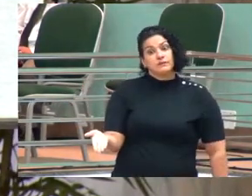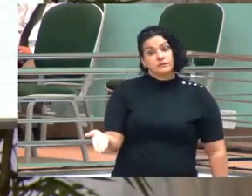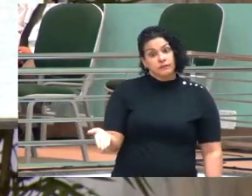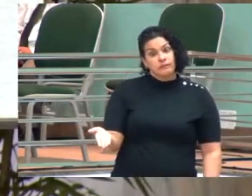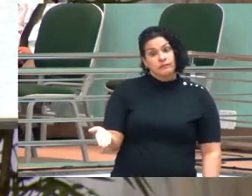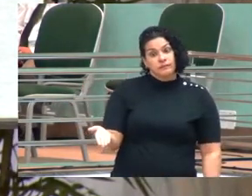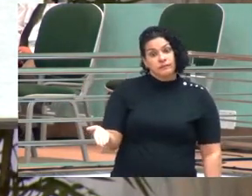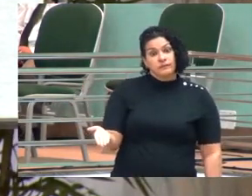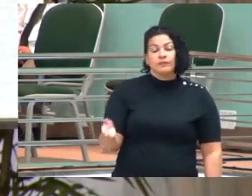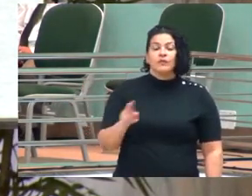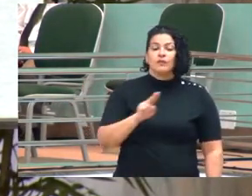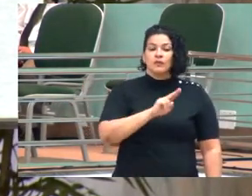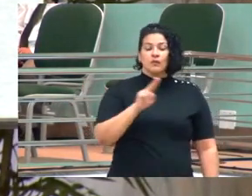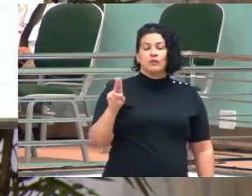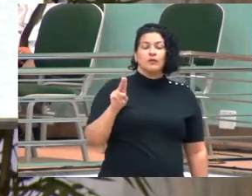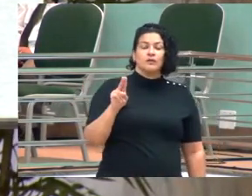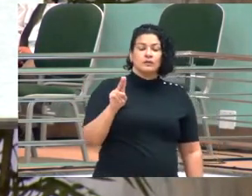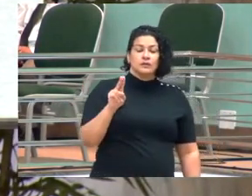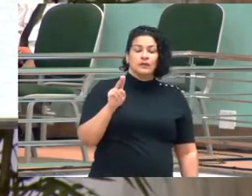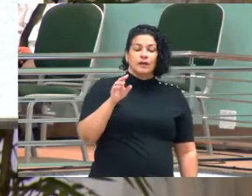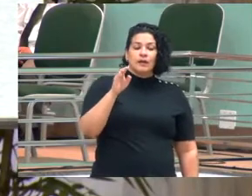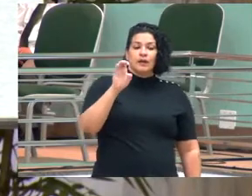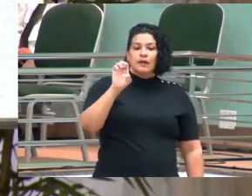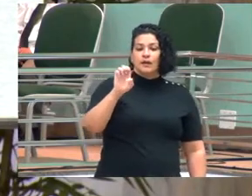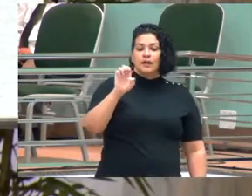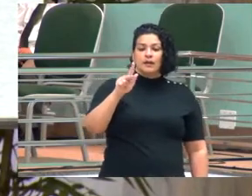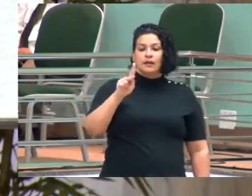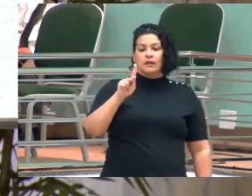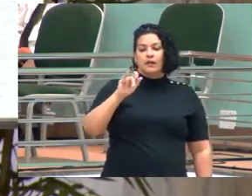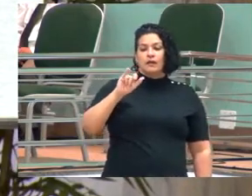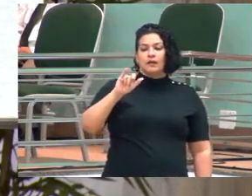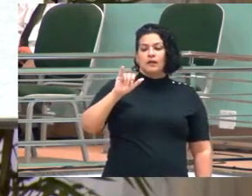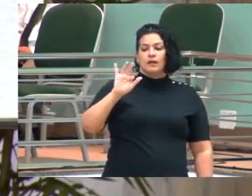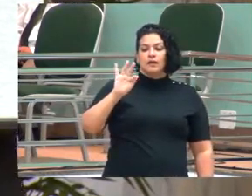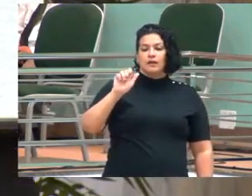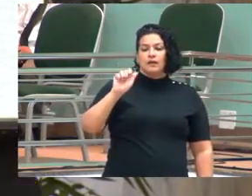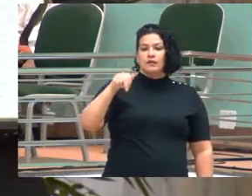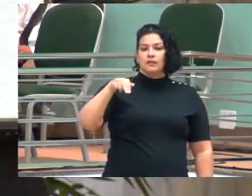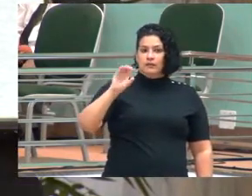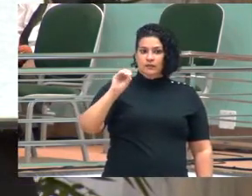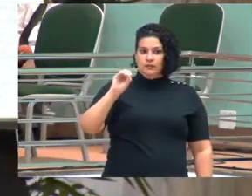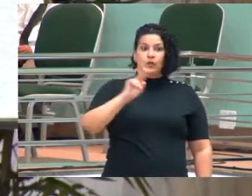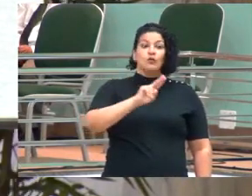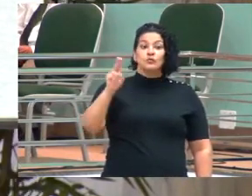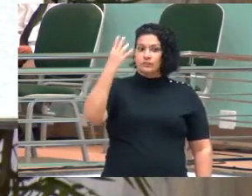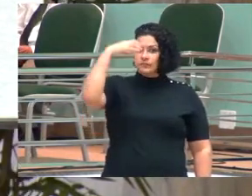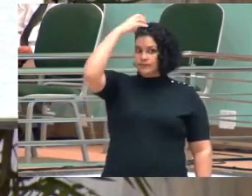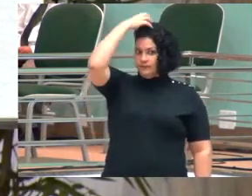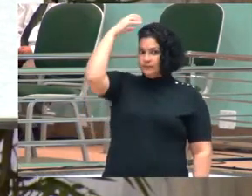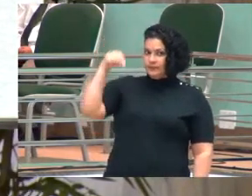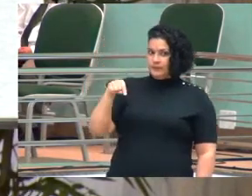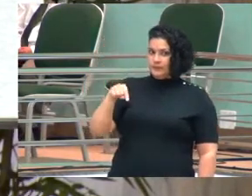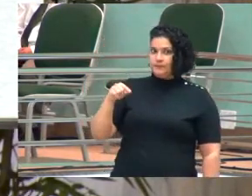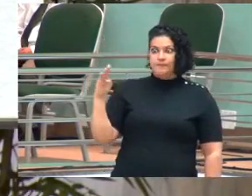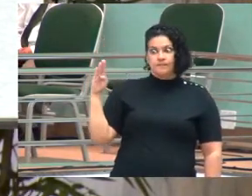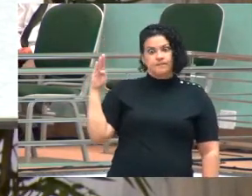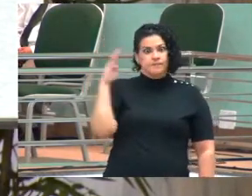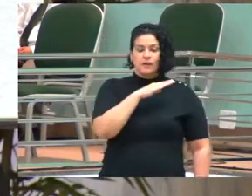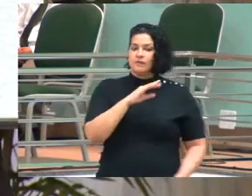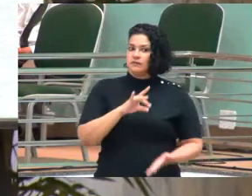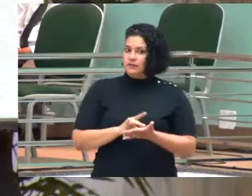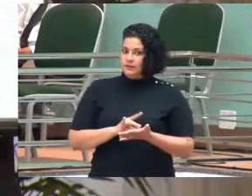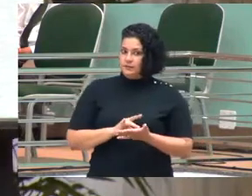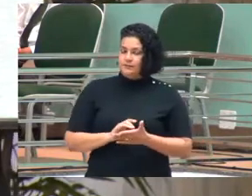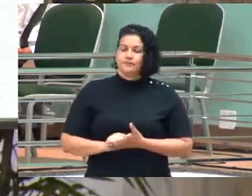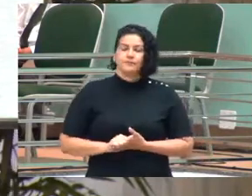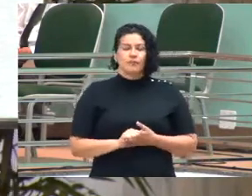Esse foi Antíoco Epifânio. Isso trouxe uma revolta muito grande. No ano 167, há uma revolta